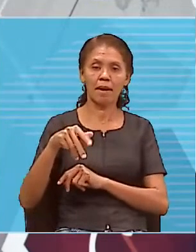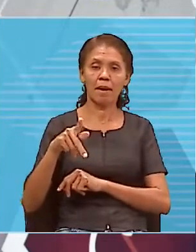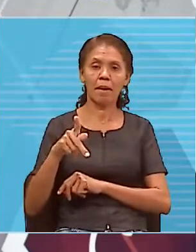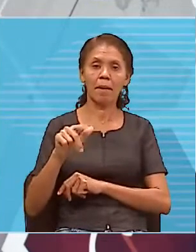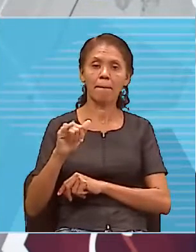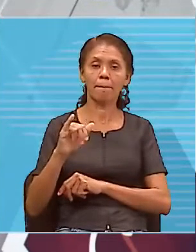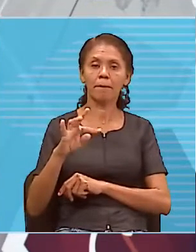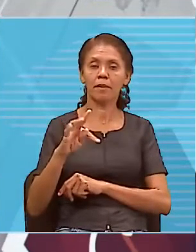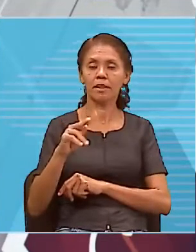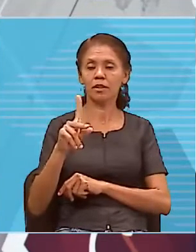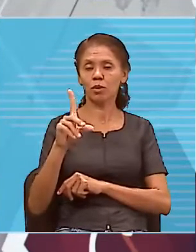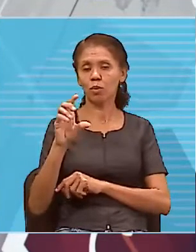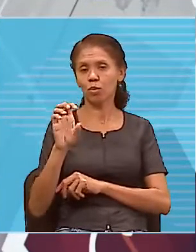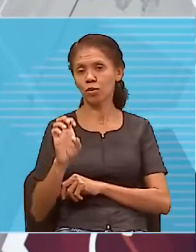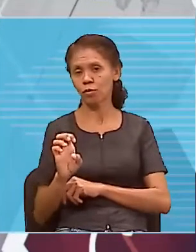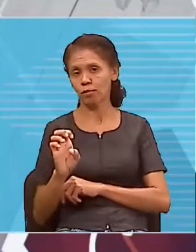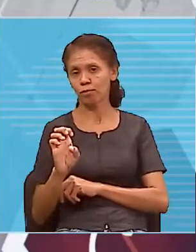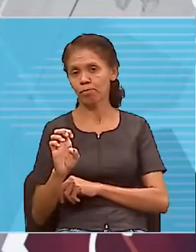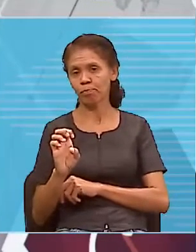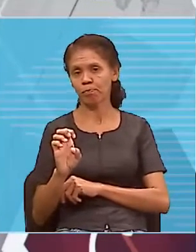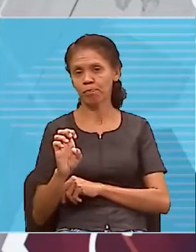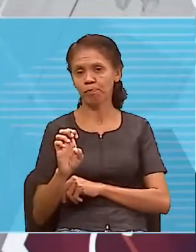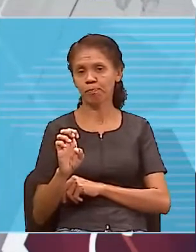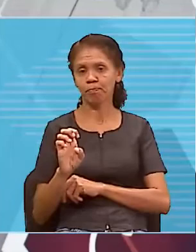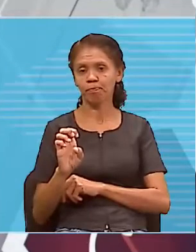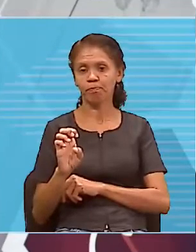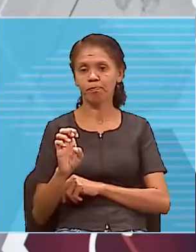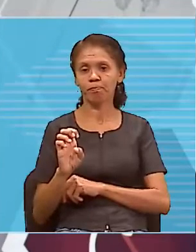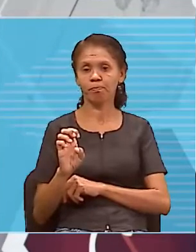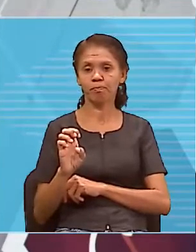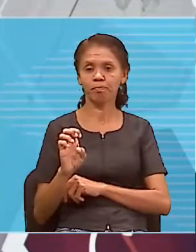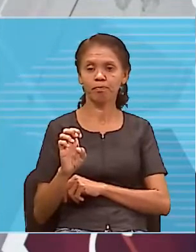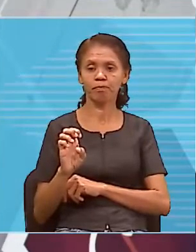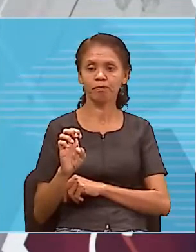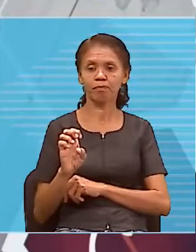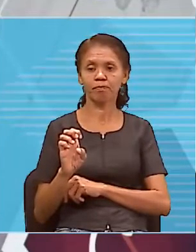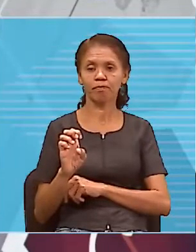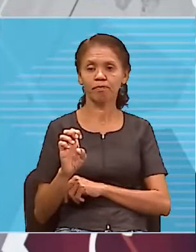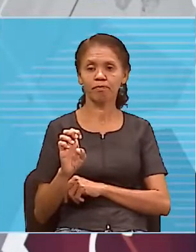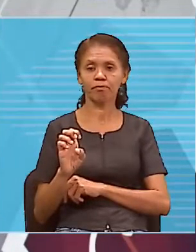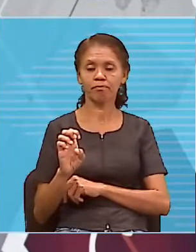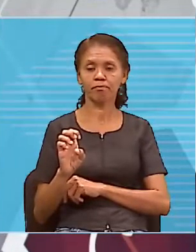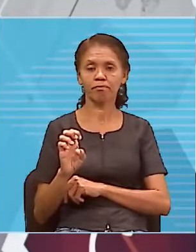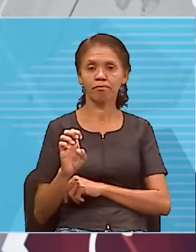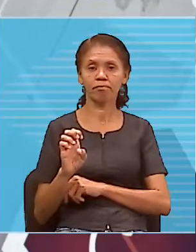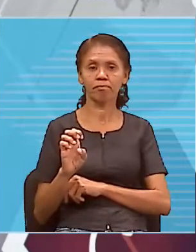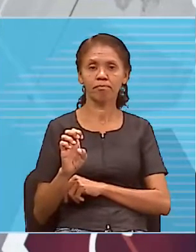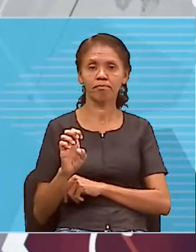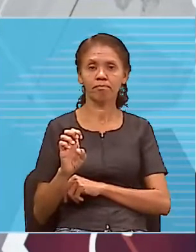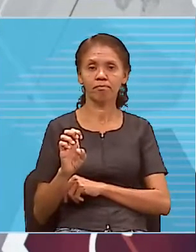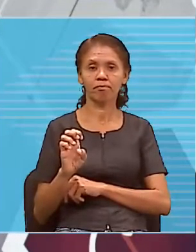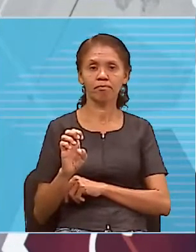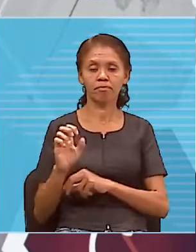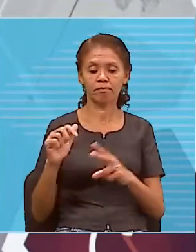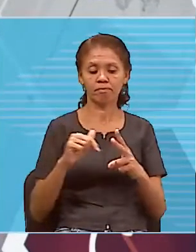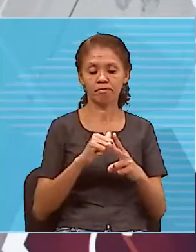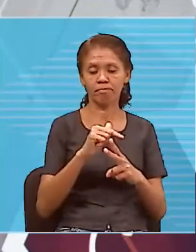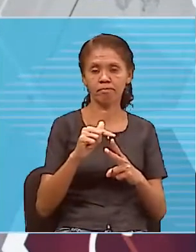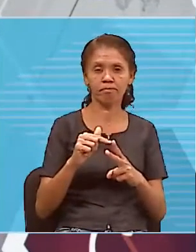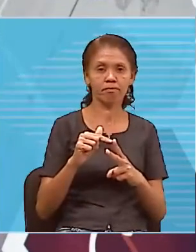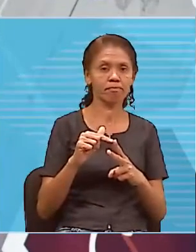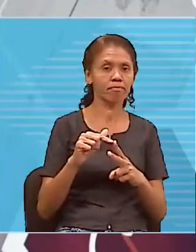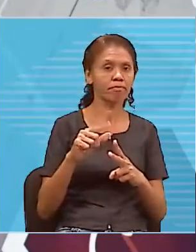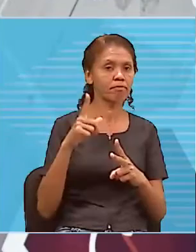questão e por ser um sonho invertido na sua amplitude os dois sons